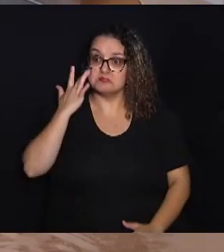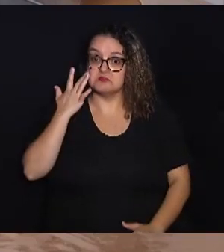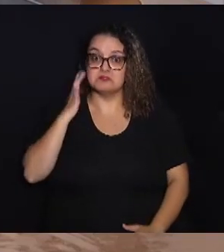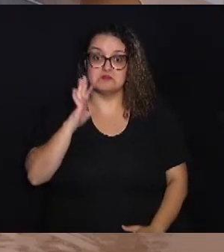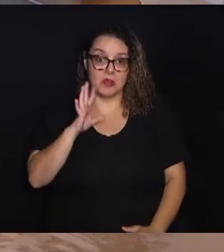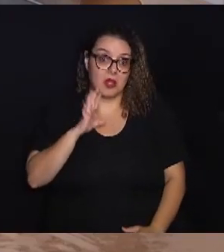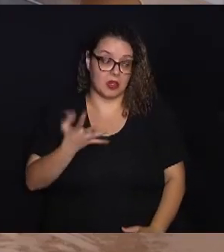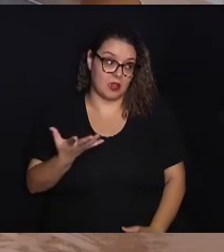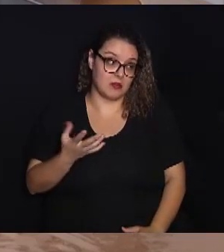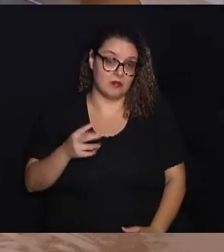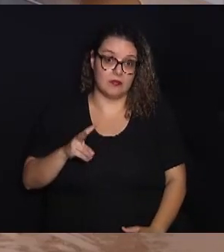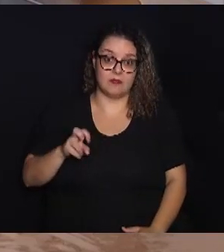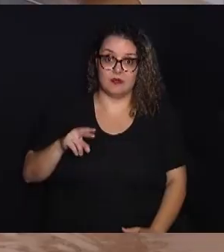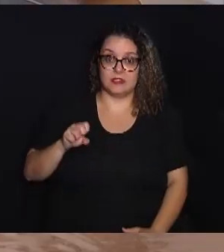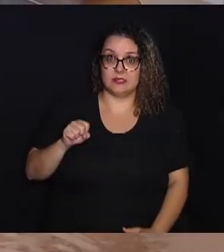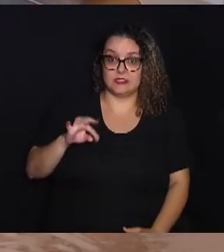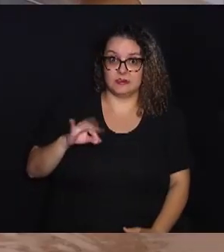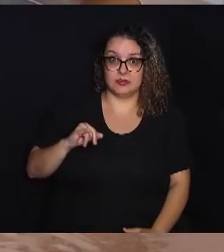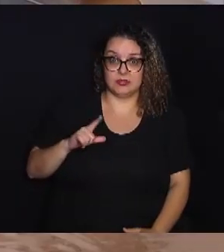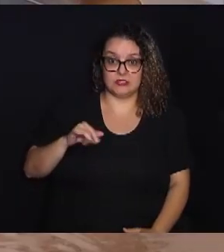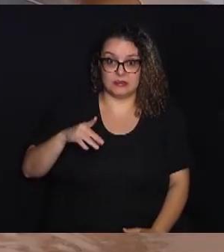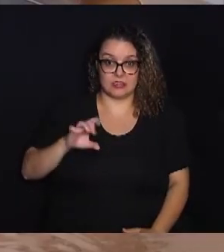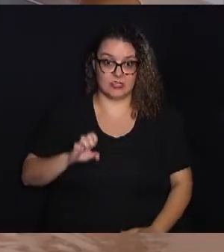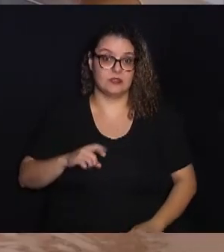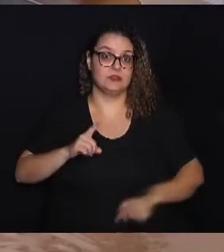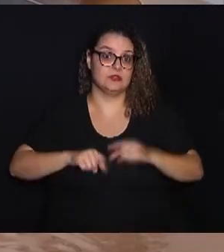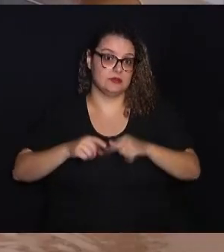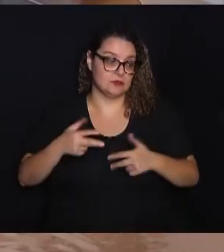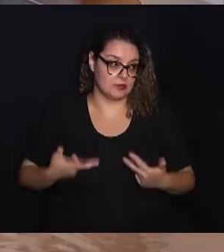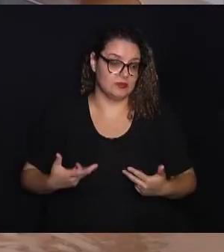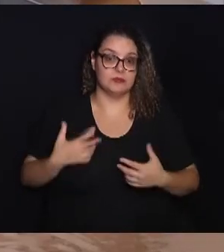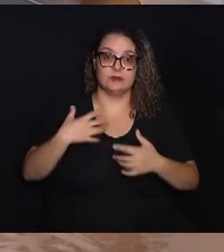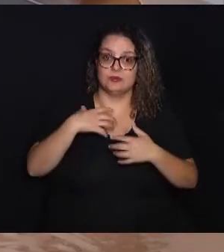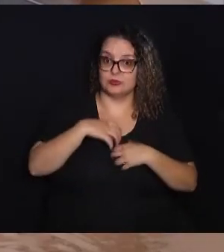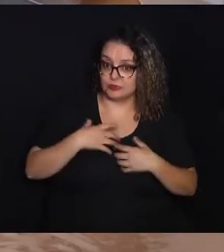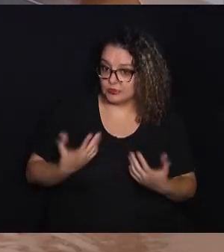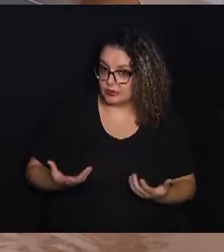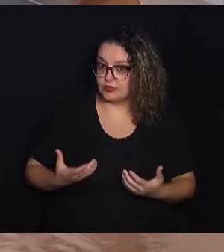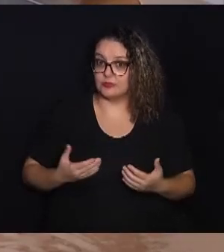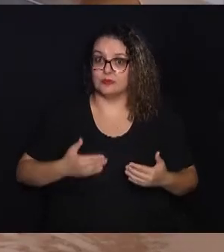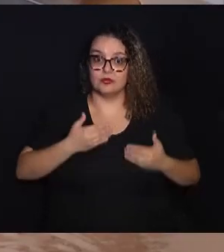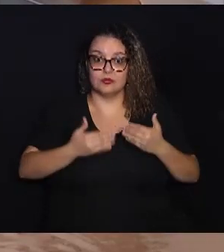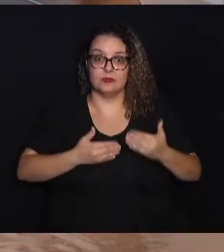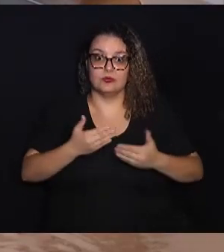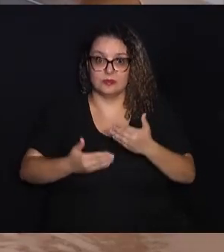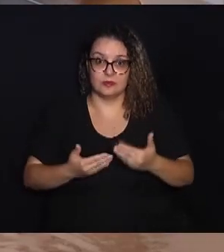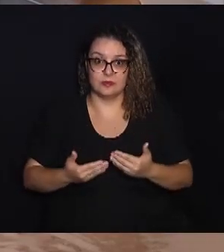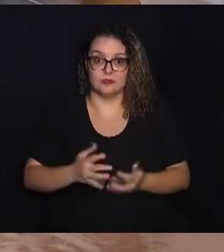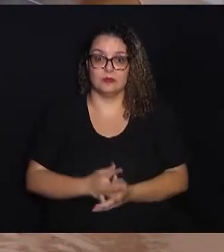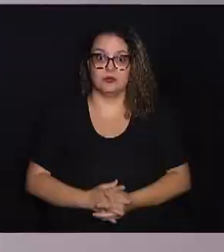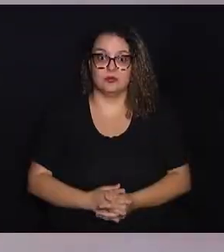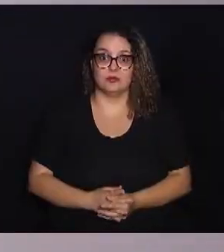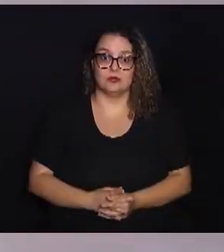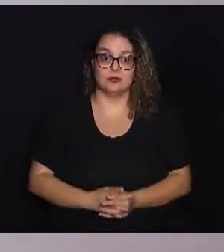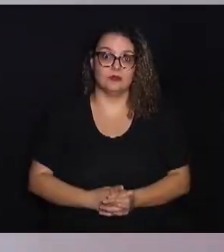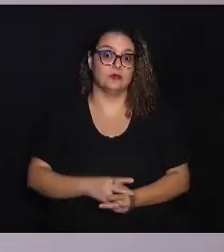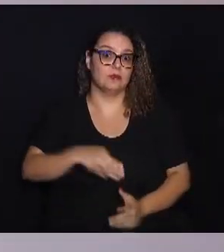muitas matérias que a gente fazia os projetos dentro da oficina de materiais, então sempre foi uma coisa que me atraiu